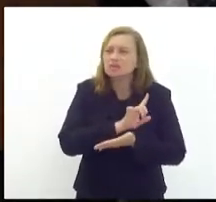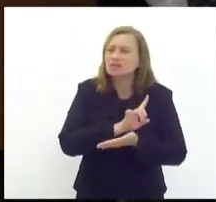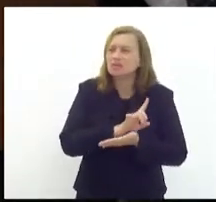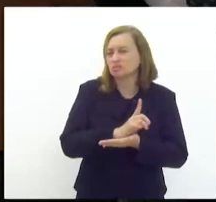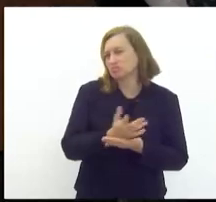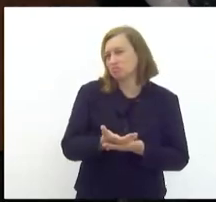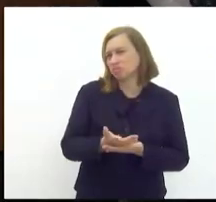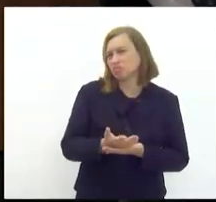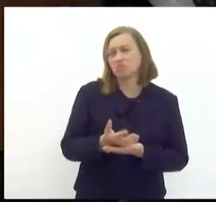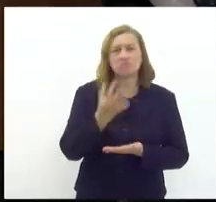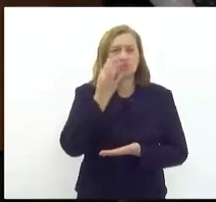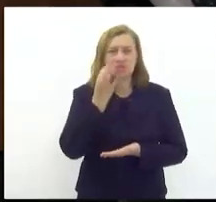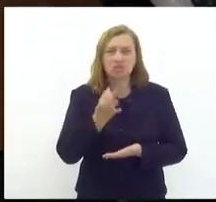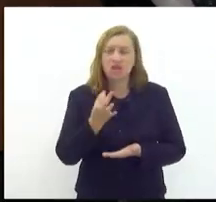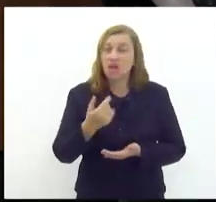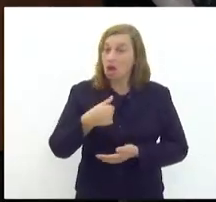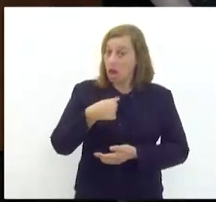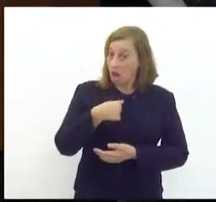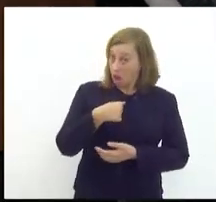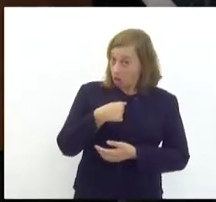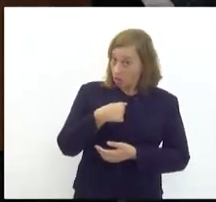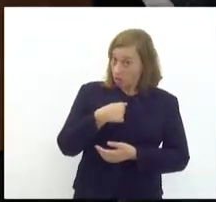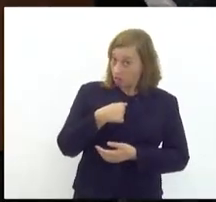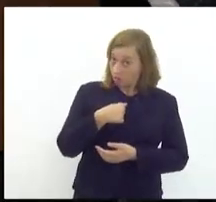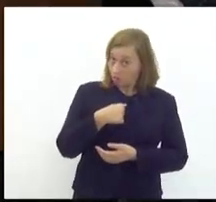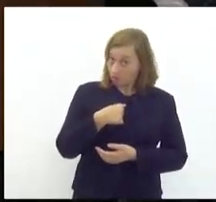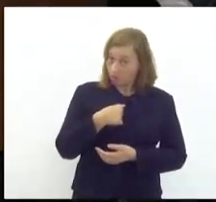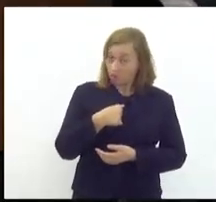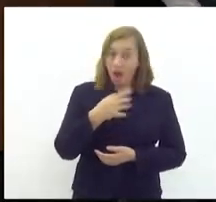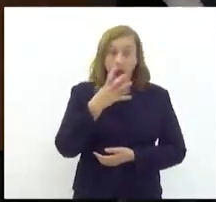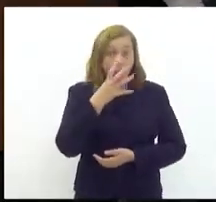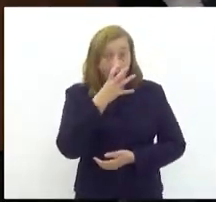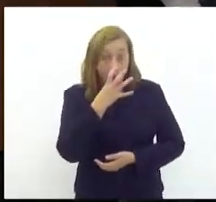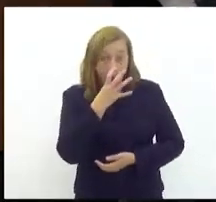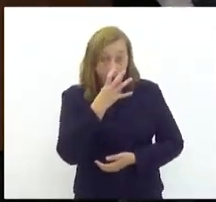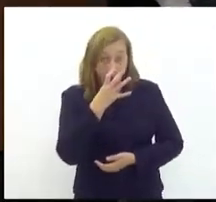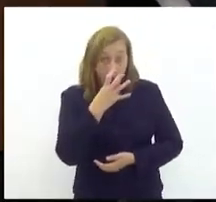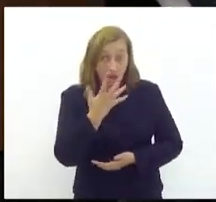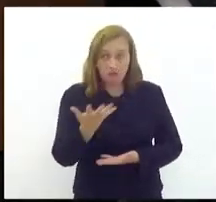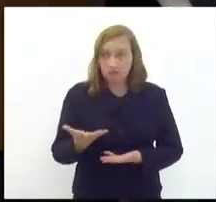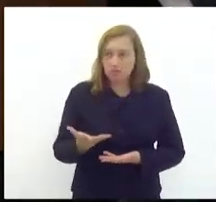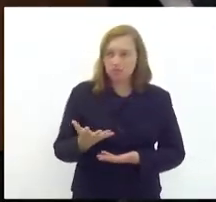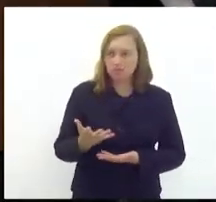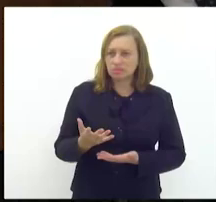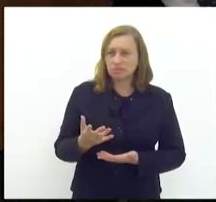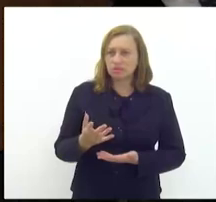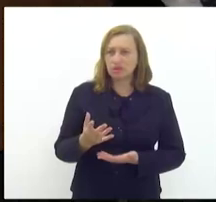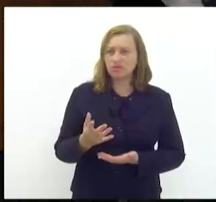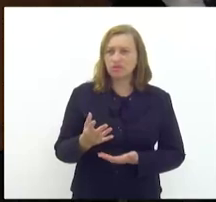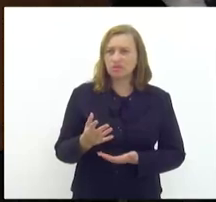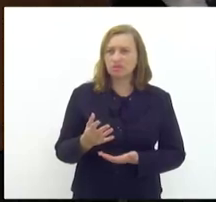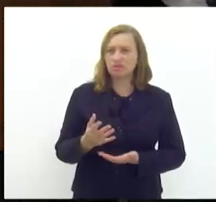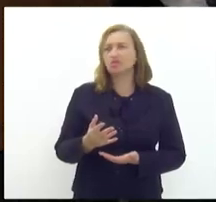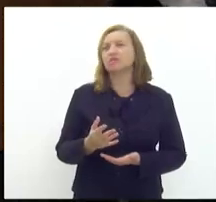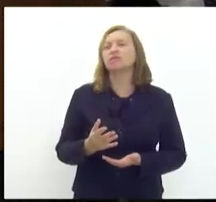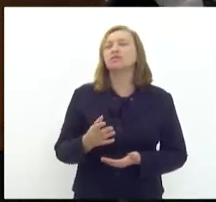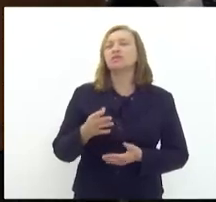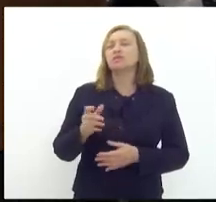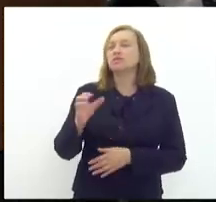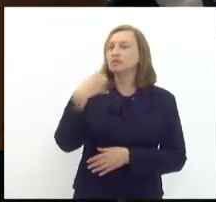desse prêmio e eu por minha vez eu tenho uma admiração muito grande pela cantora Preta